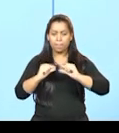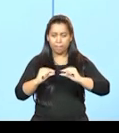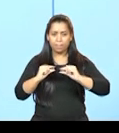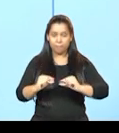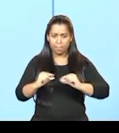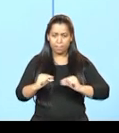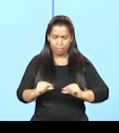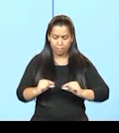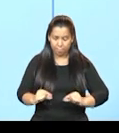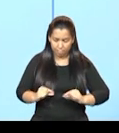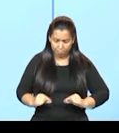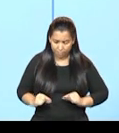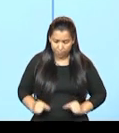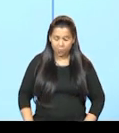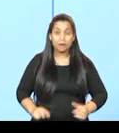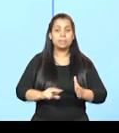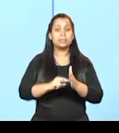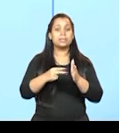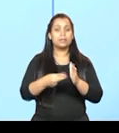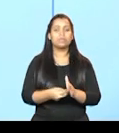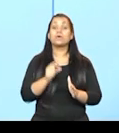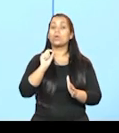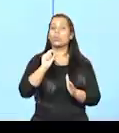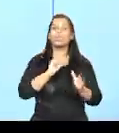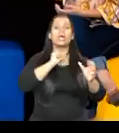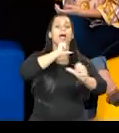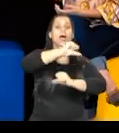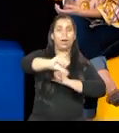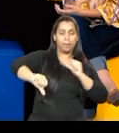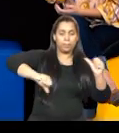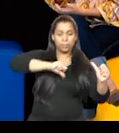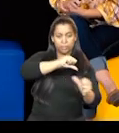palavra metamorfose, que é a mudança.